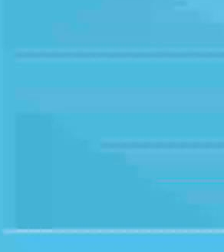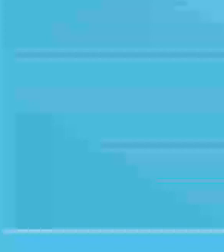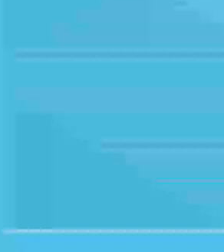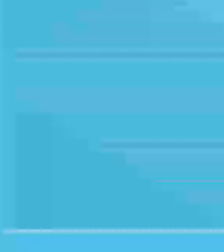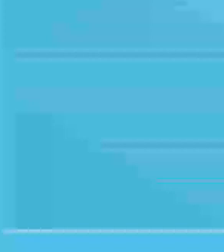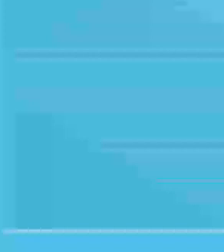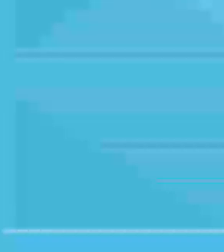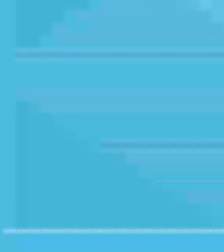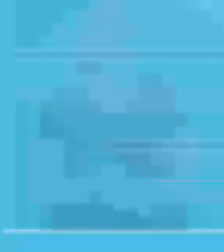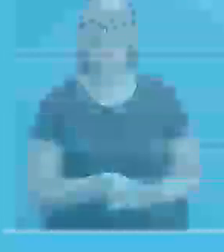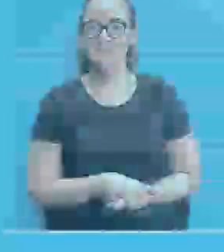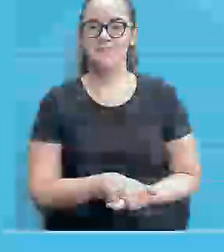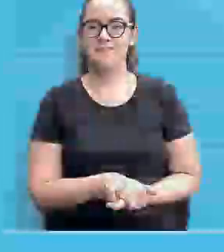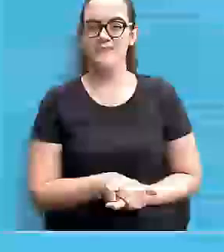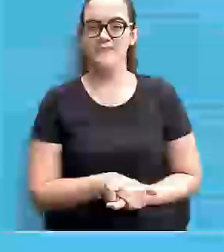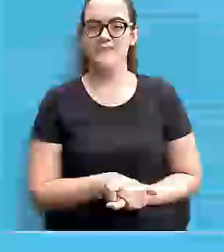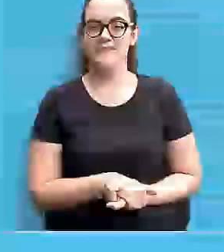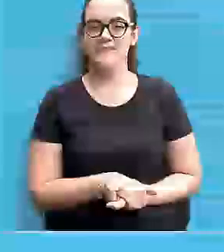Bom